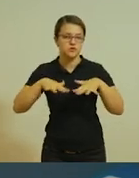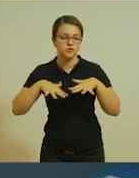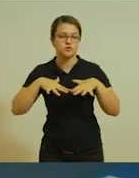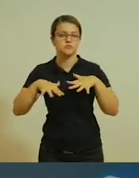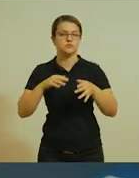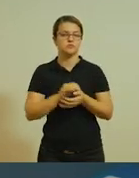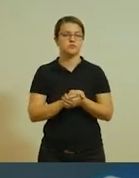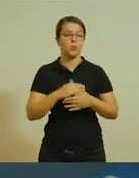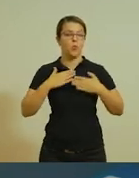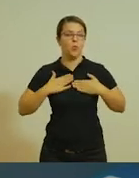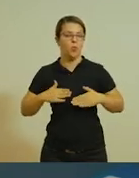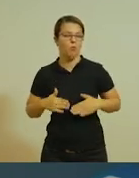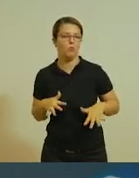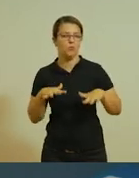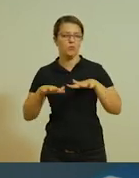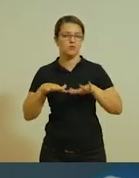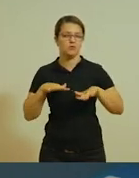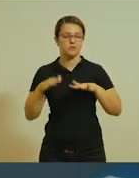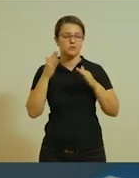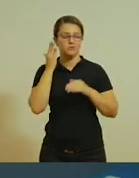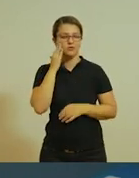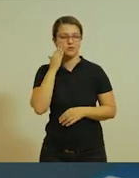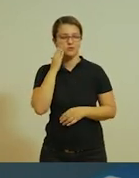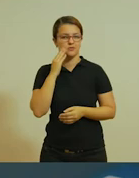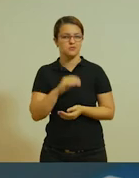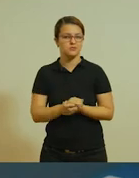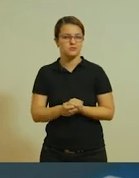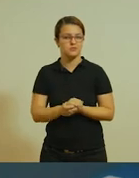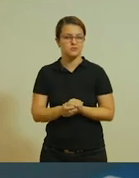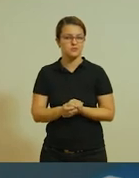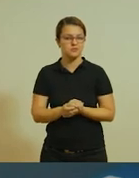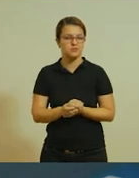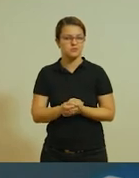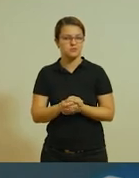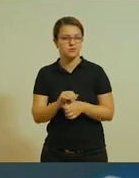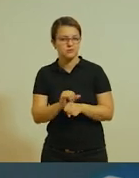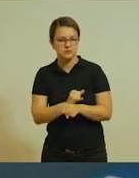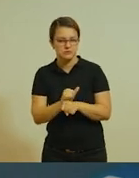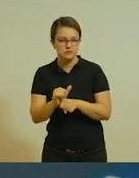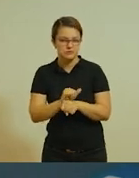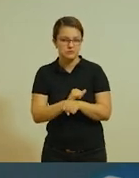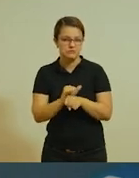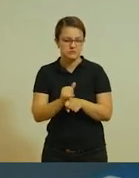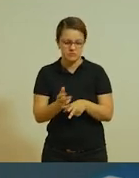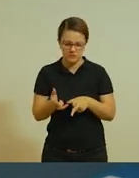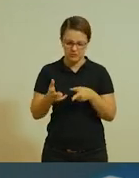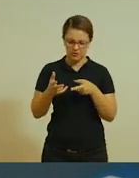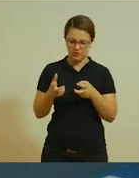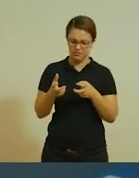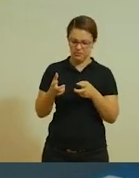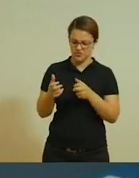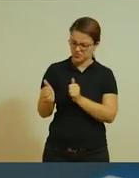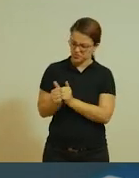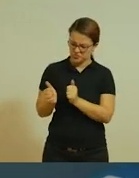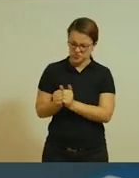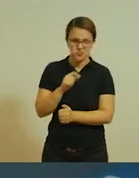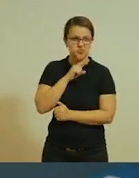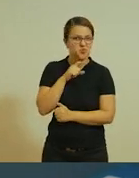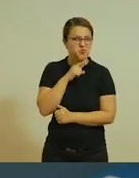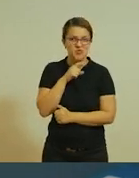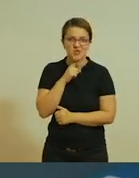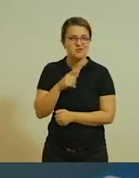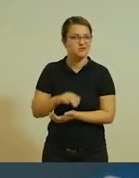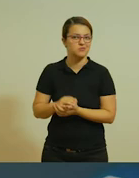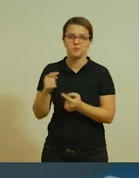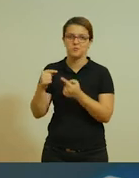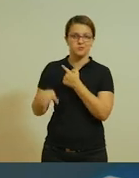e movimentos corporais. Você vai entender toda a dinâmica que ele propõe lá. Se você perceber que com a sua criança não dá,